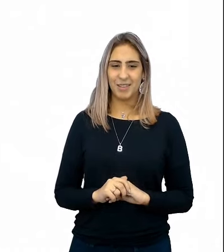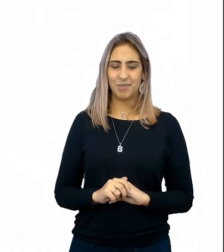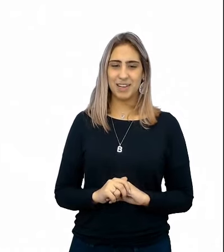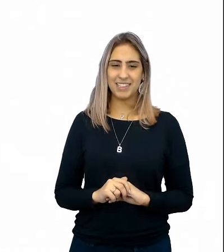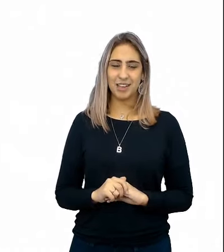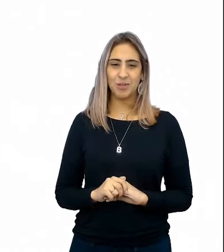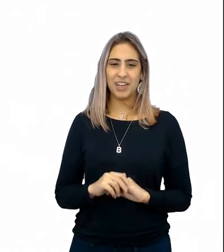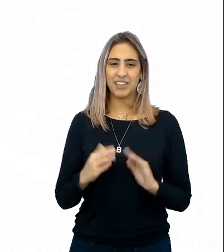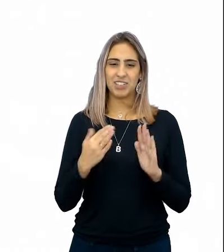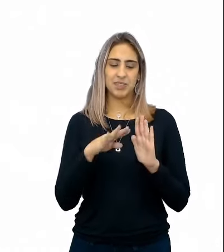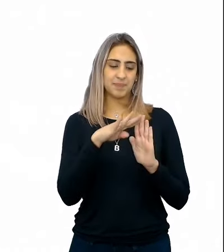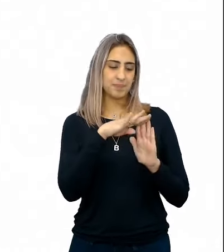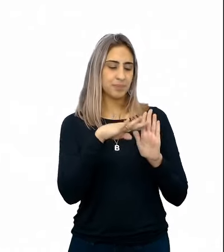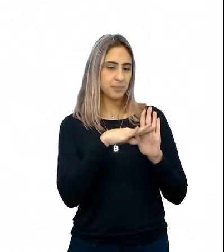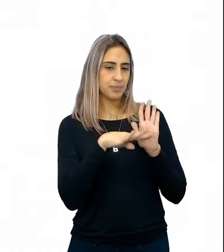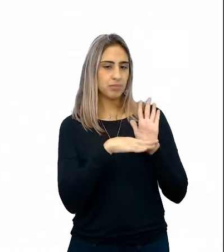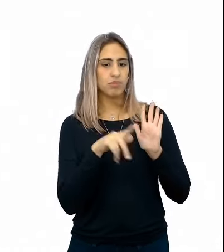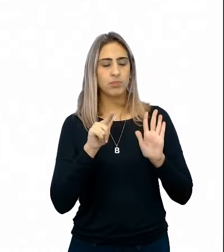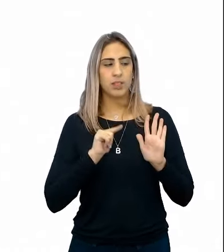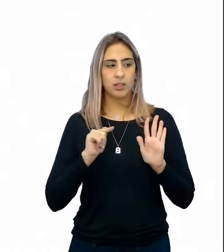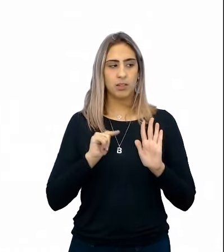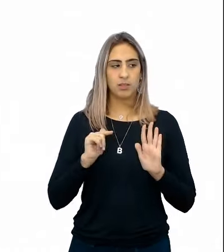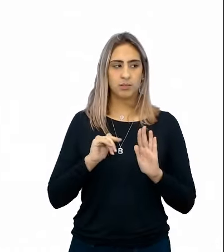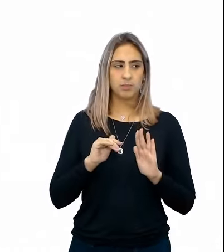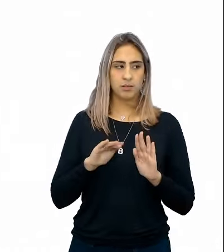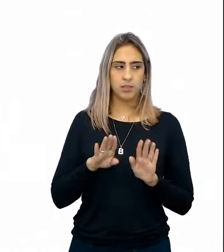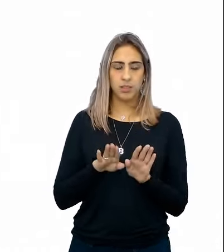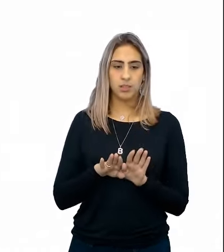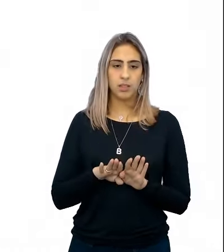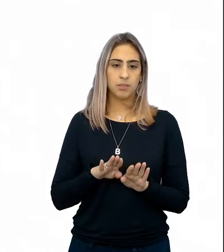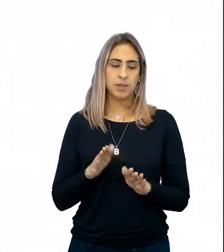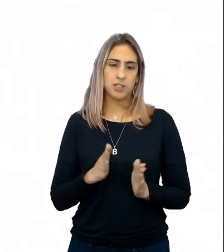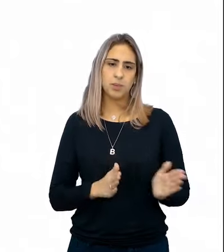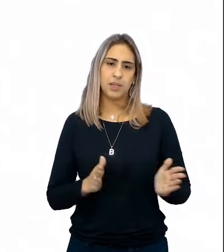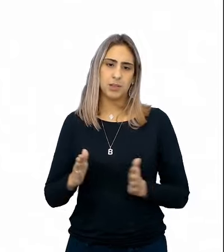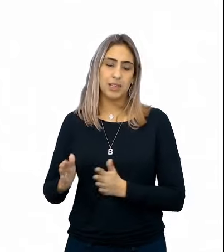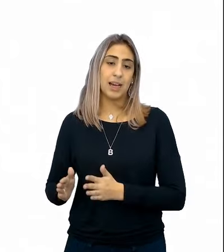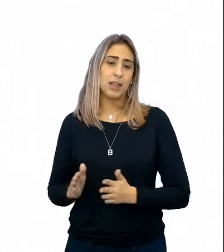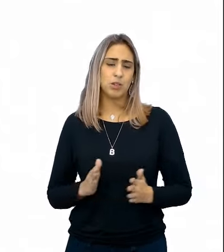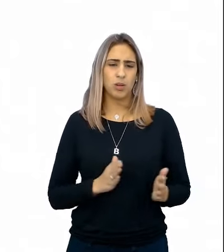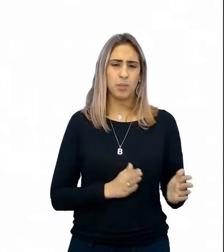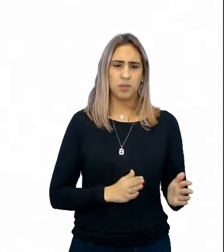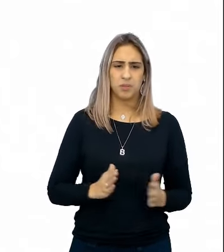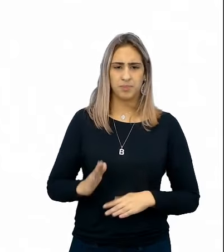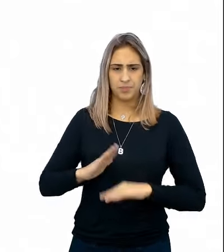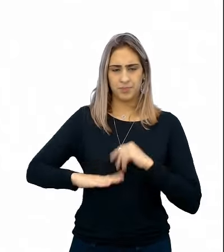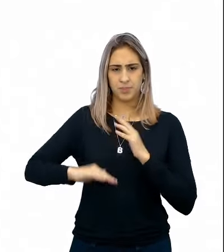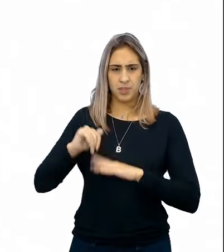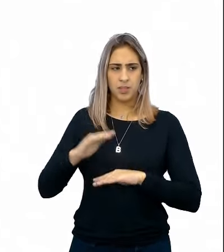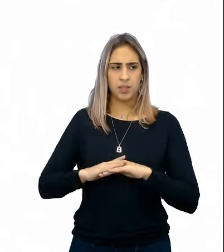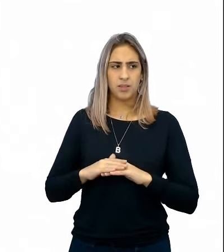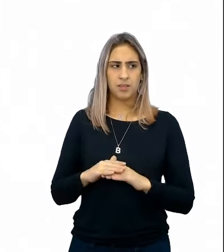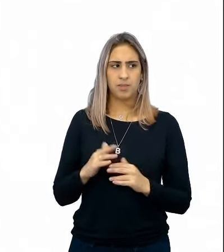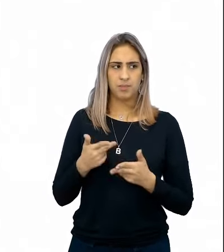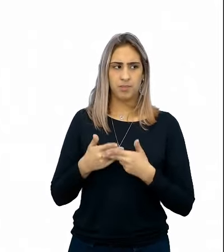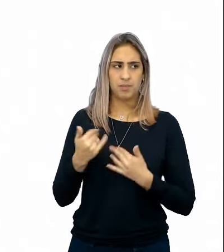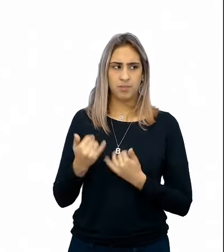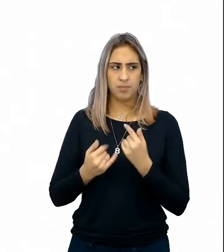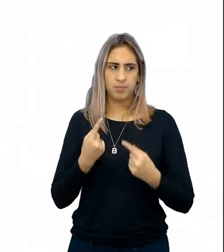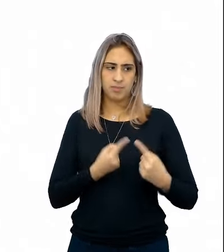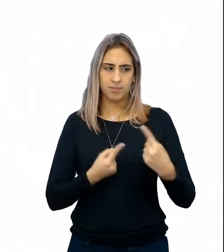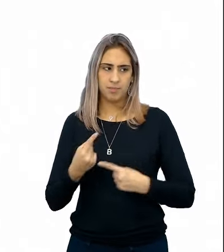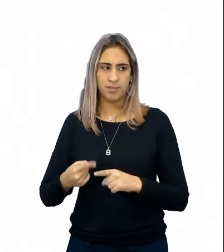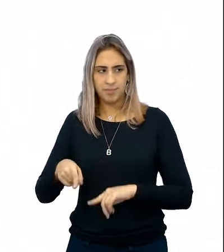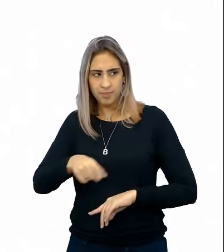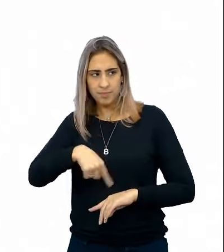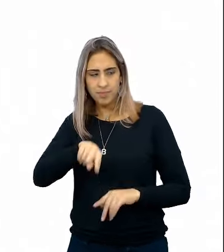outros agrupamentos. Mas também tem a habilidade 21, que é a que nós colocamos em jogo aqui nessa discussão.